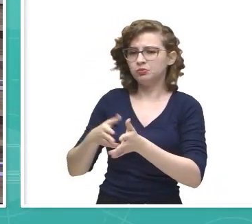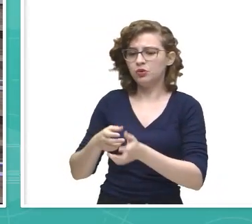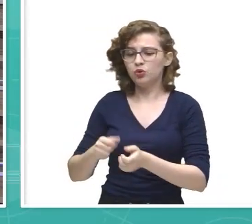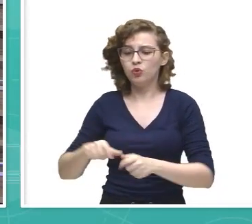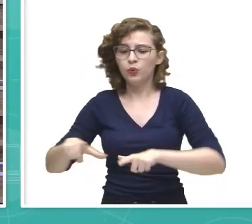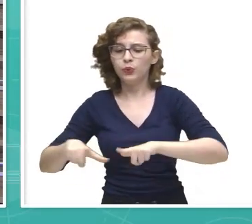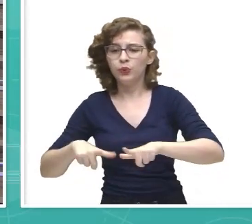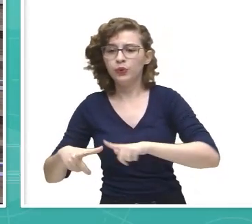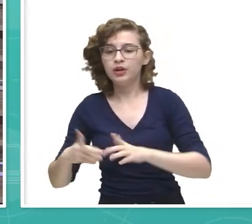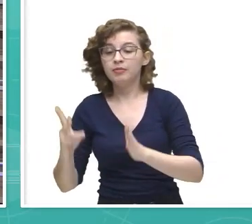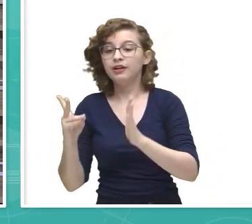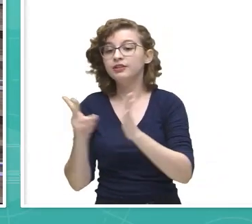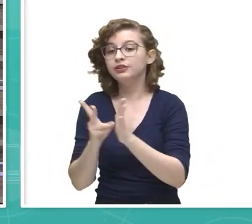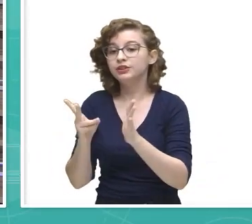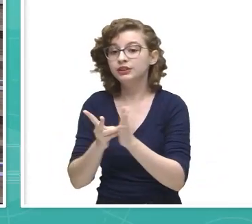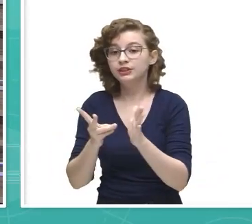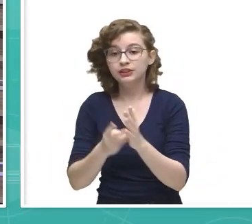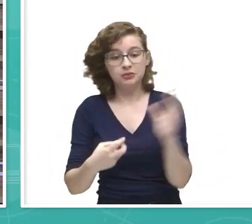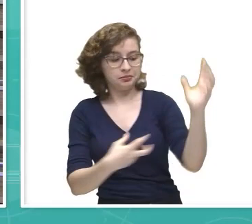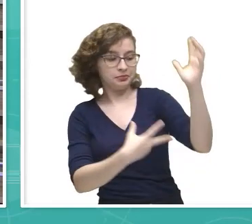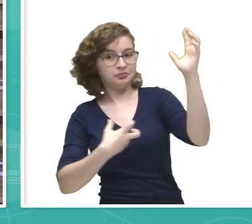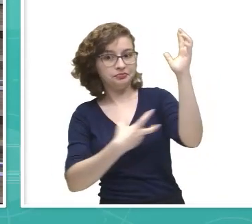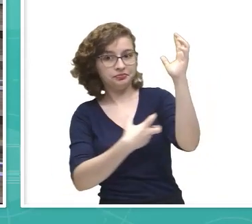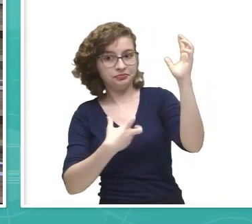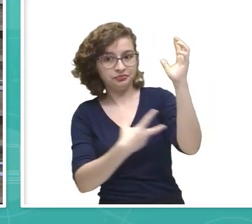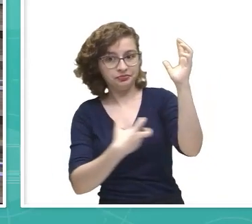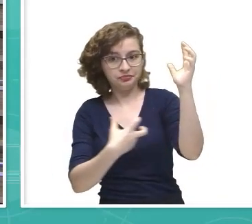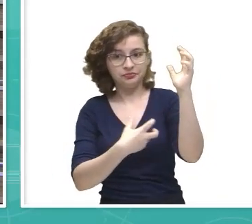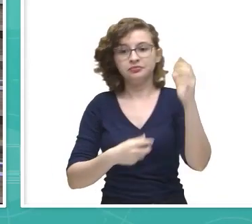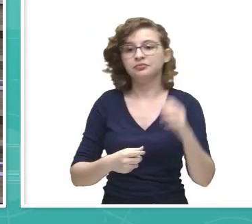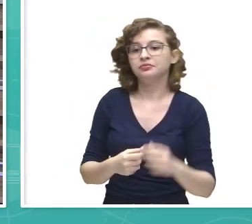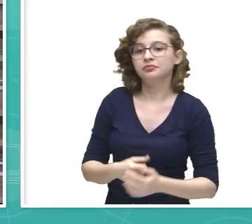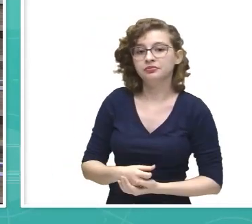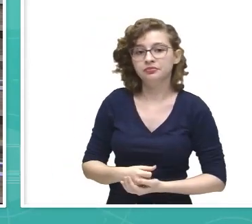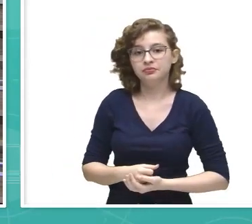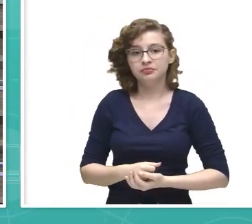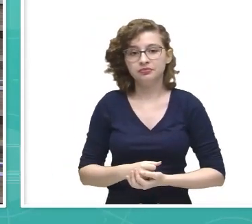obra indígena para extrair essa madeira do litoral brasileiro e das